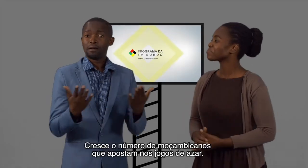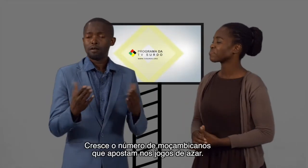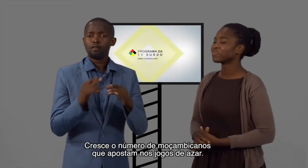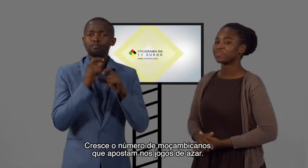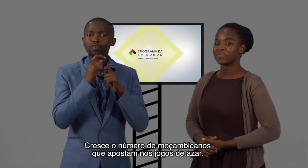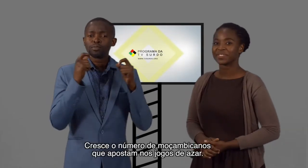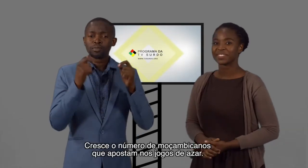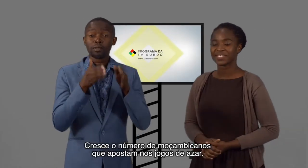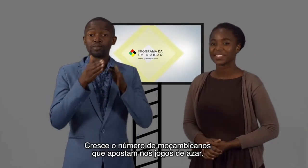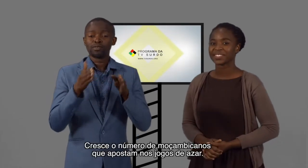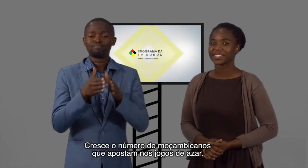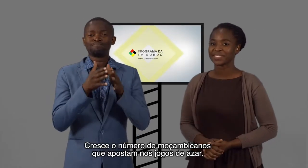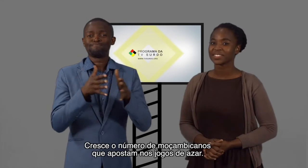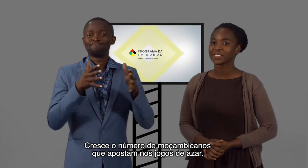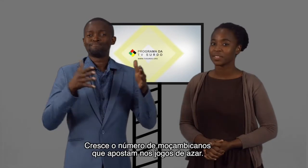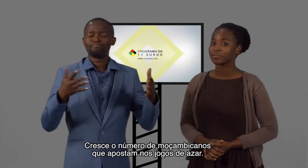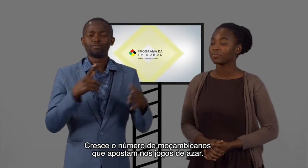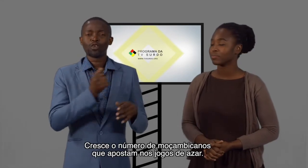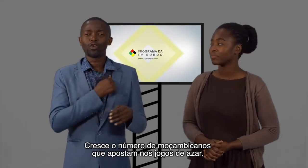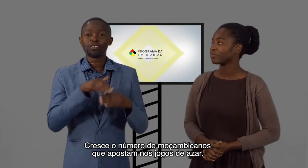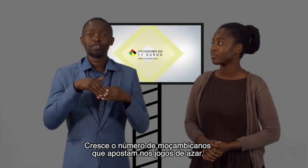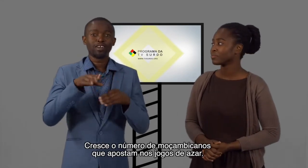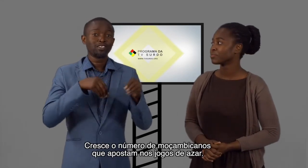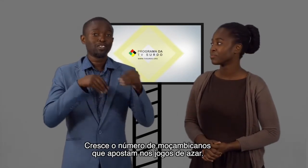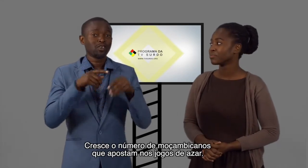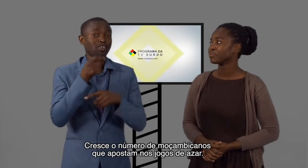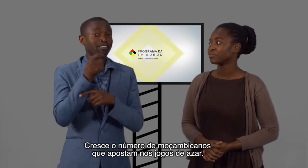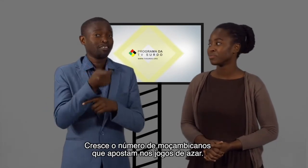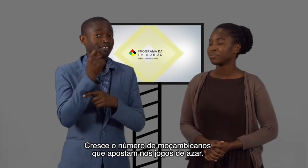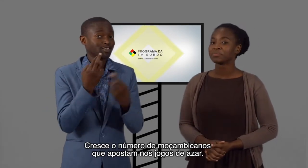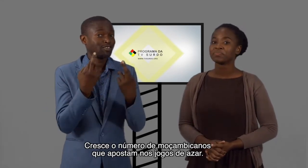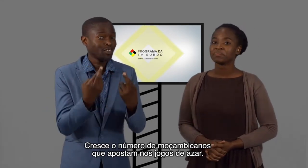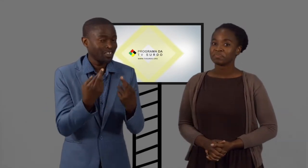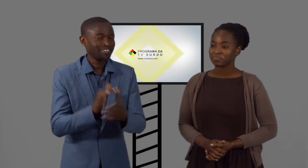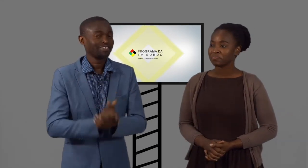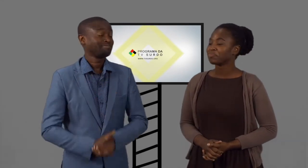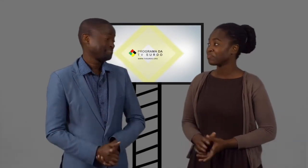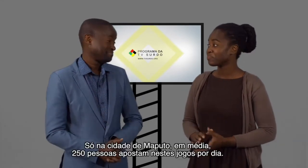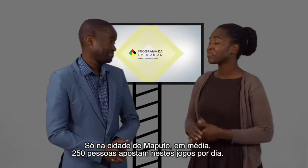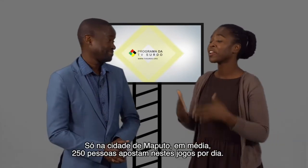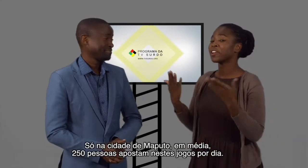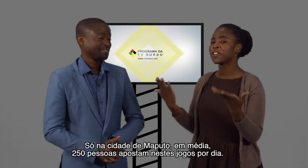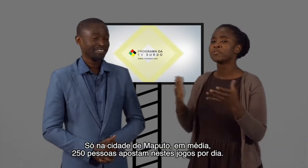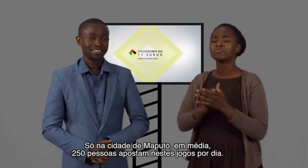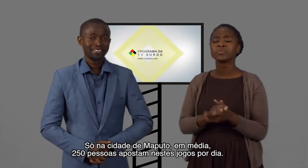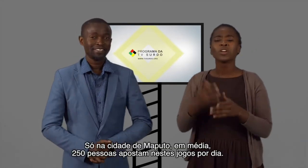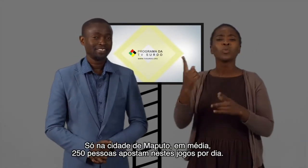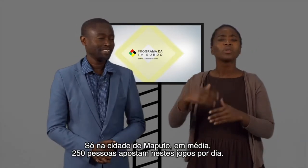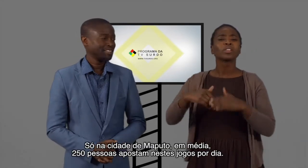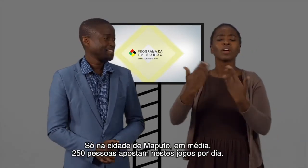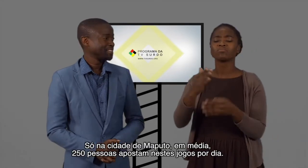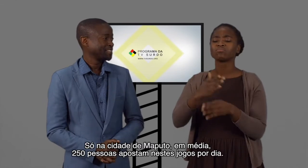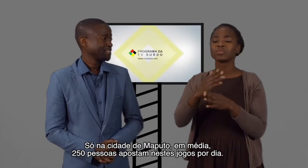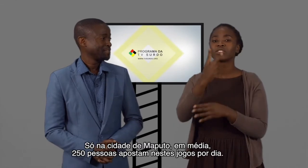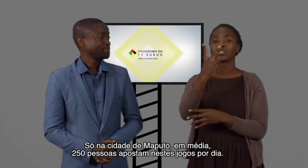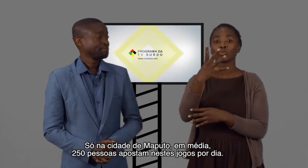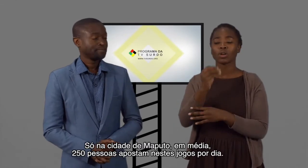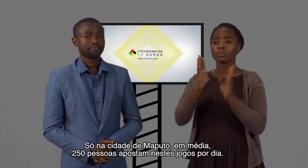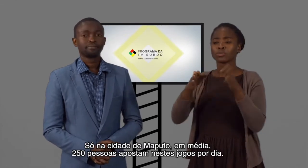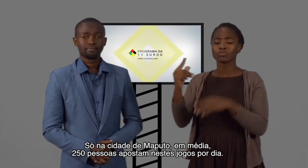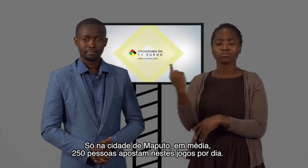Cresce o número de moçambicanos que apostam nos jogos de azar. Só na cidade de Maputo, em média, 250